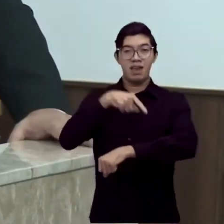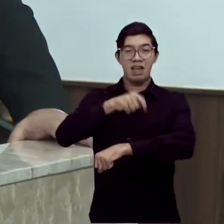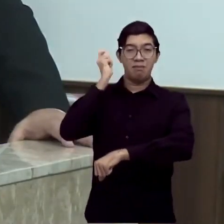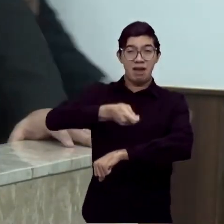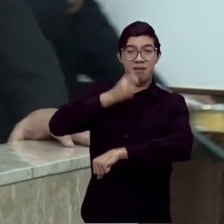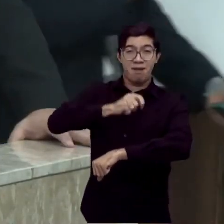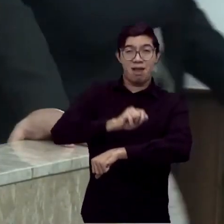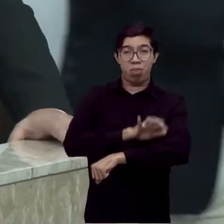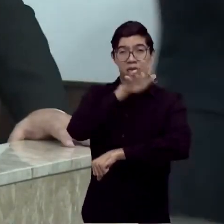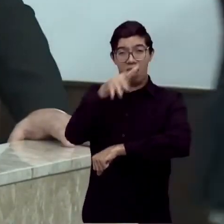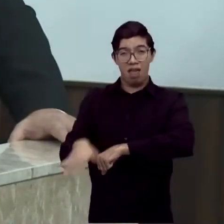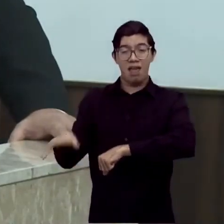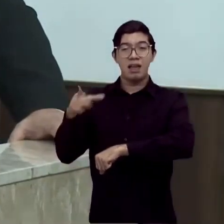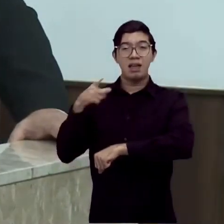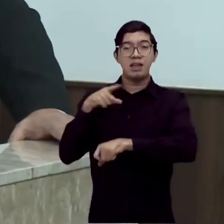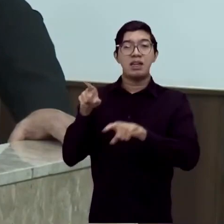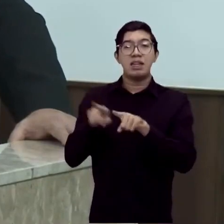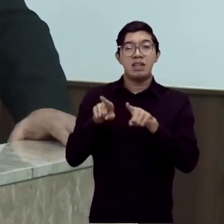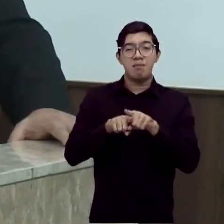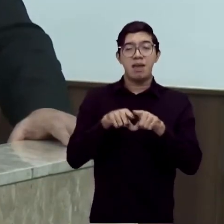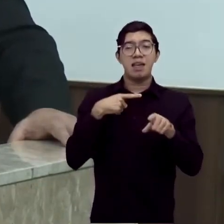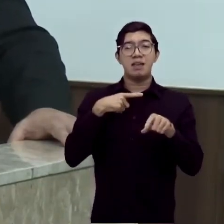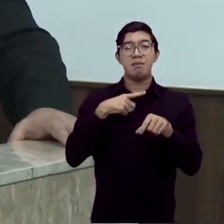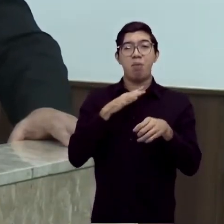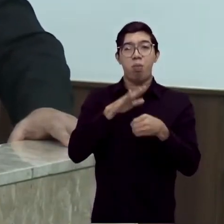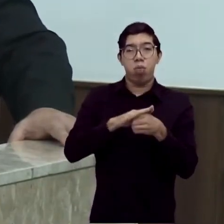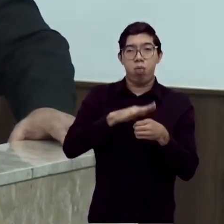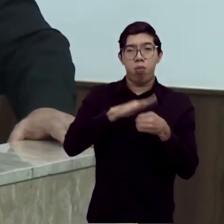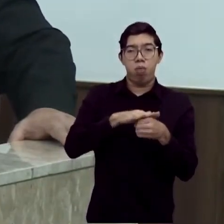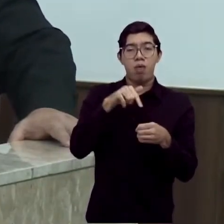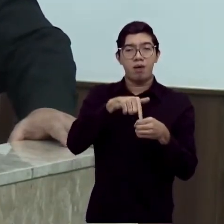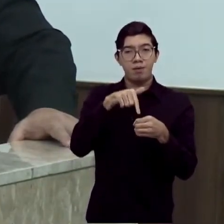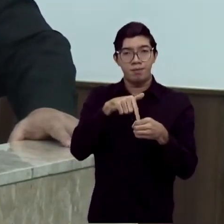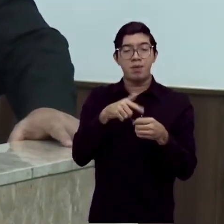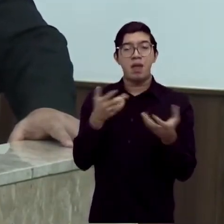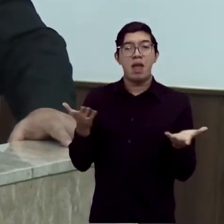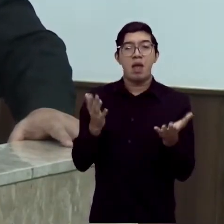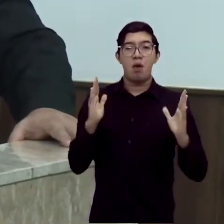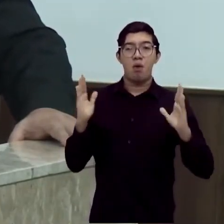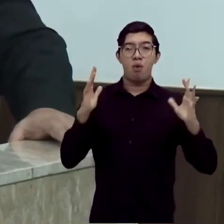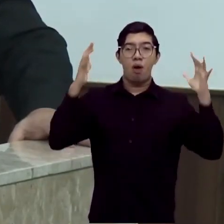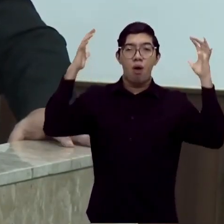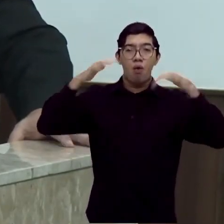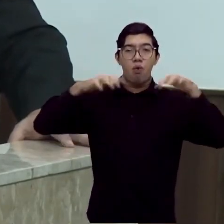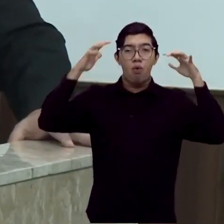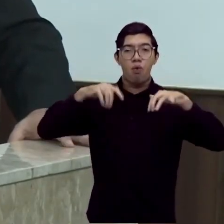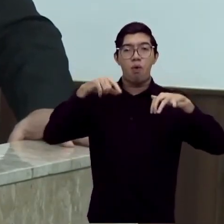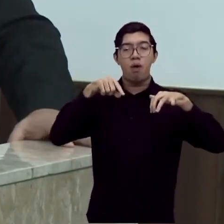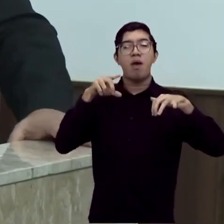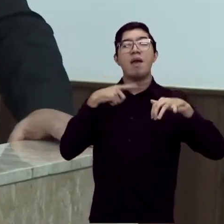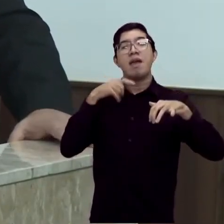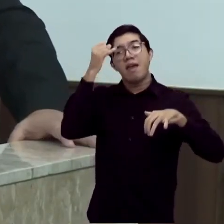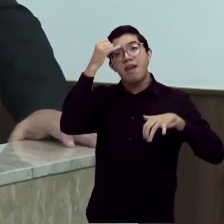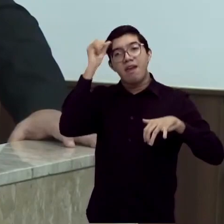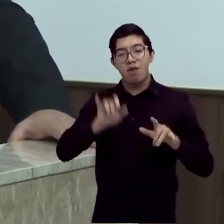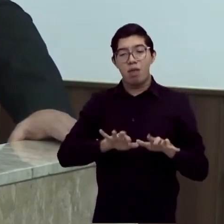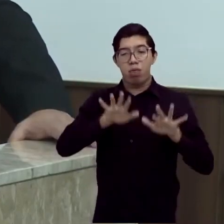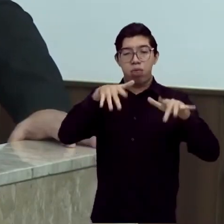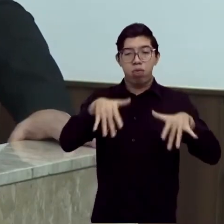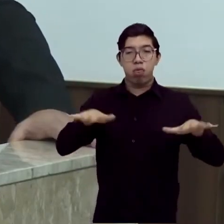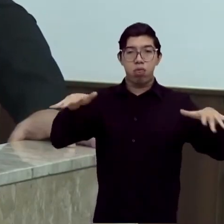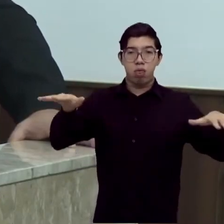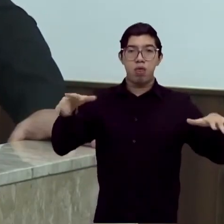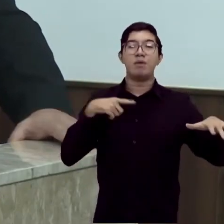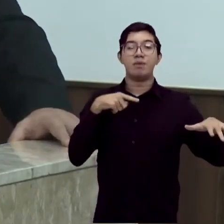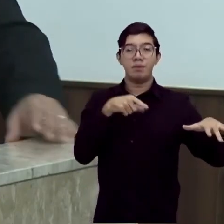esse métier aí na limpeza, nós evitaríamos, principalmente nesse período de quadra chuvosa, os alagamentos. Então eu venho aqui